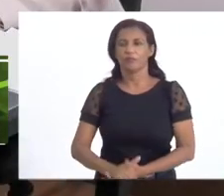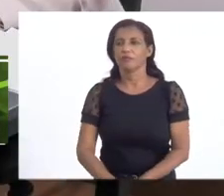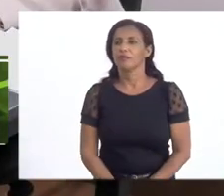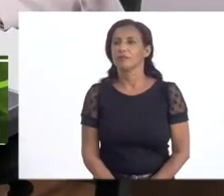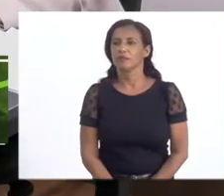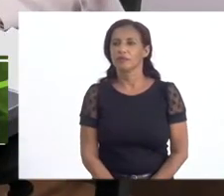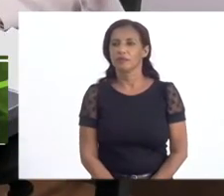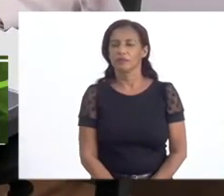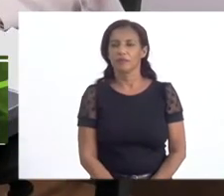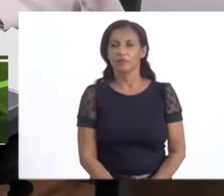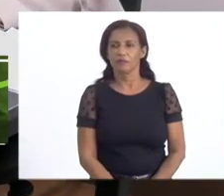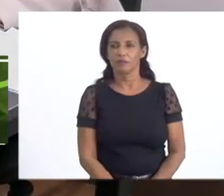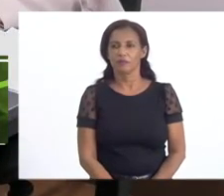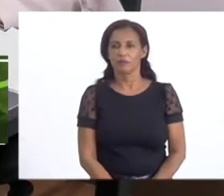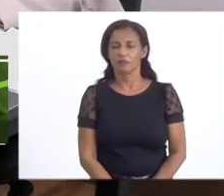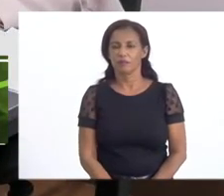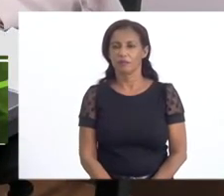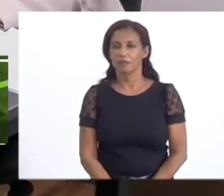Ok, vamos.